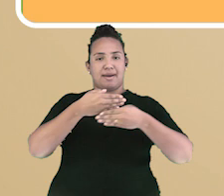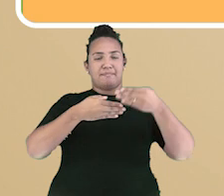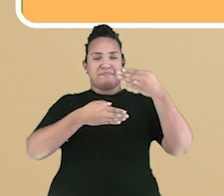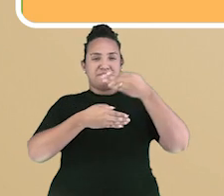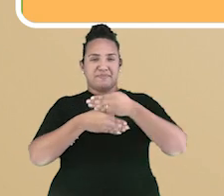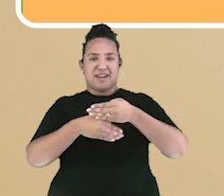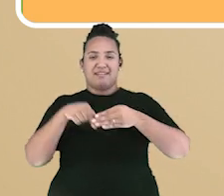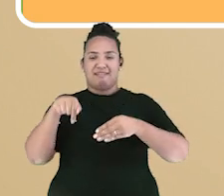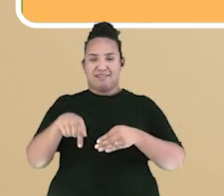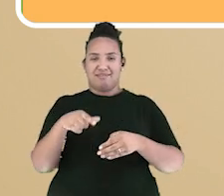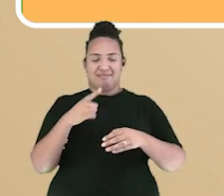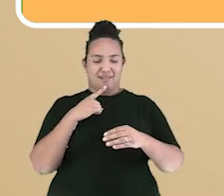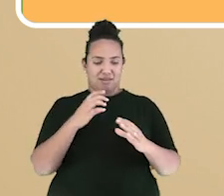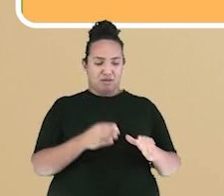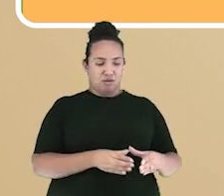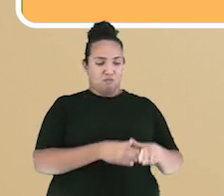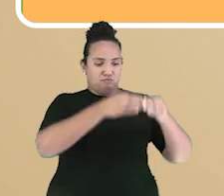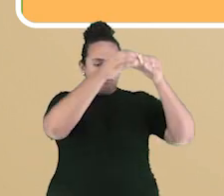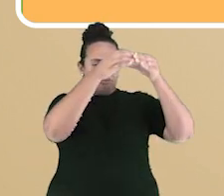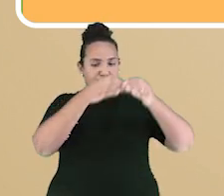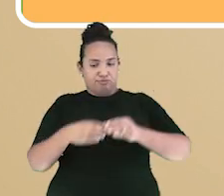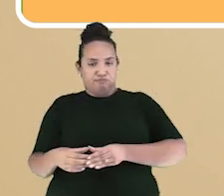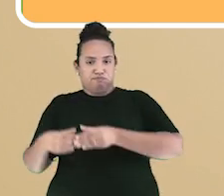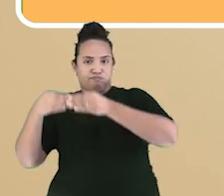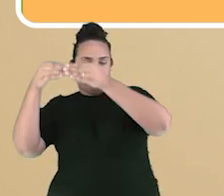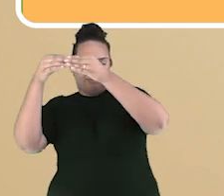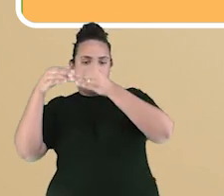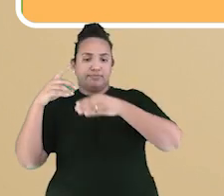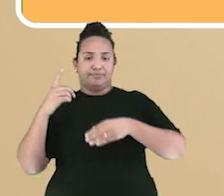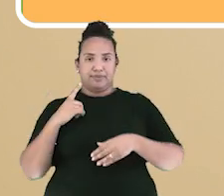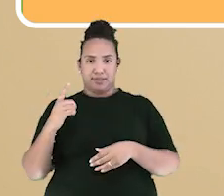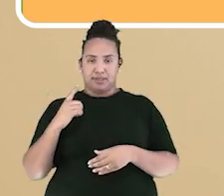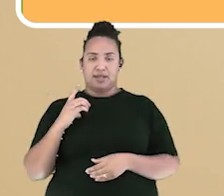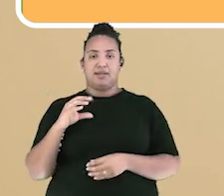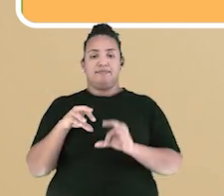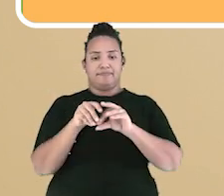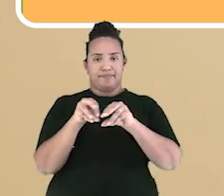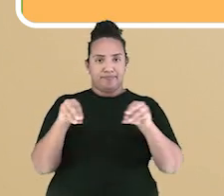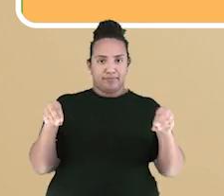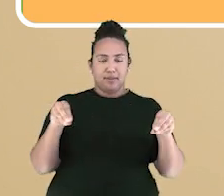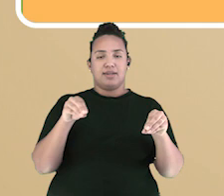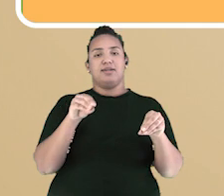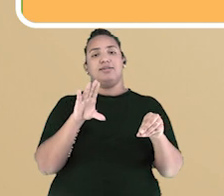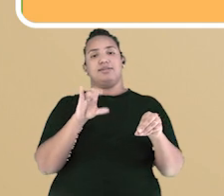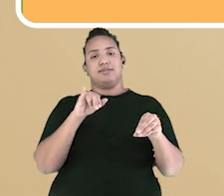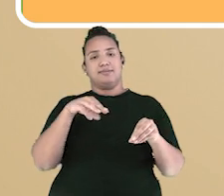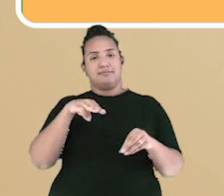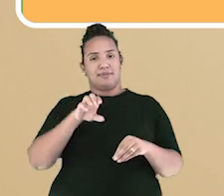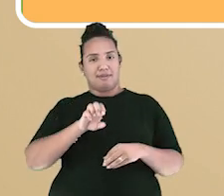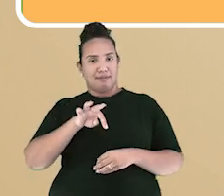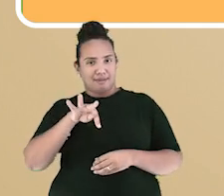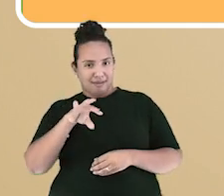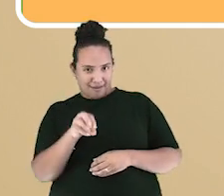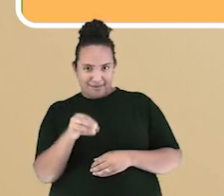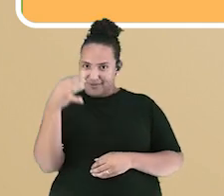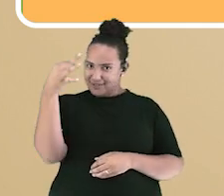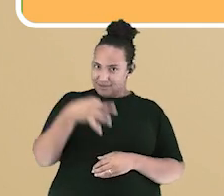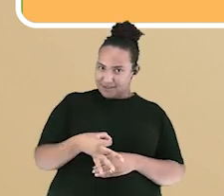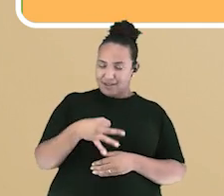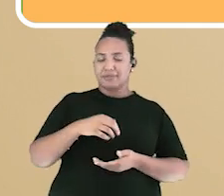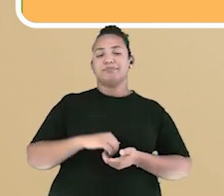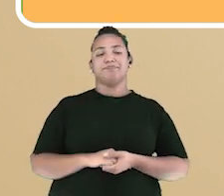a fundação, as colunas da casa, ele faz a massa de concreto usando cimento, areia e brita. Certo?